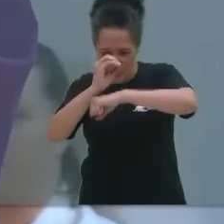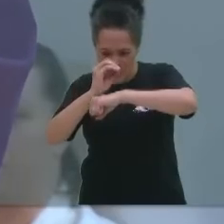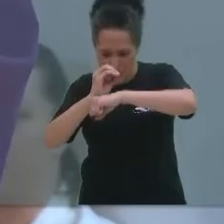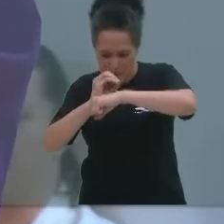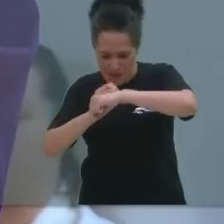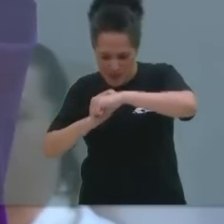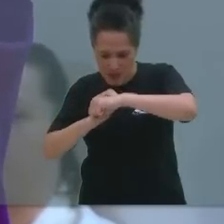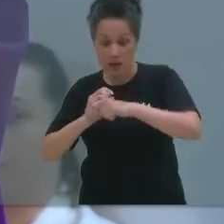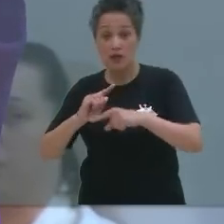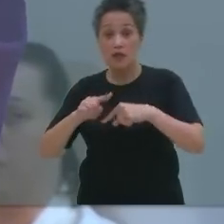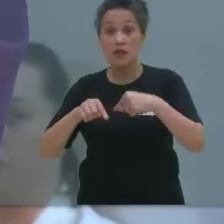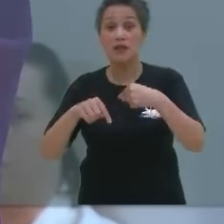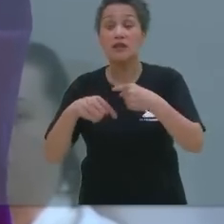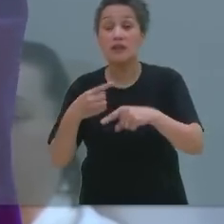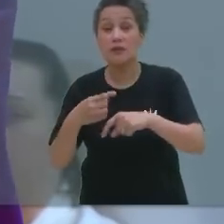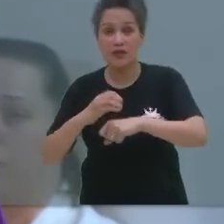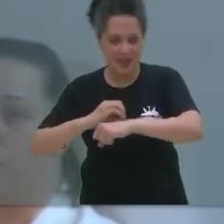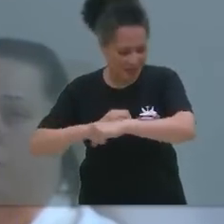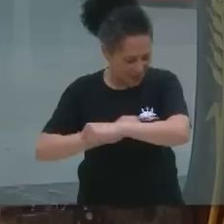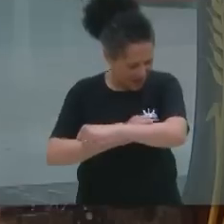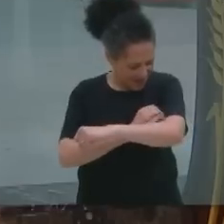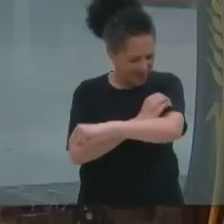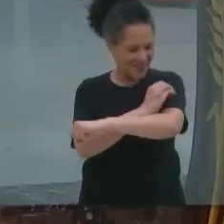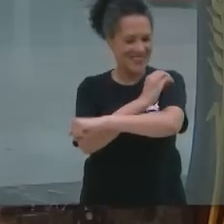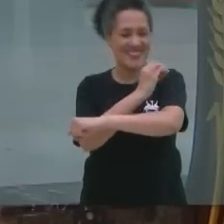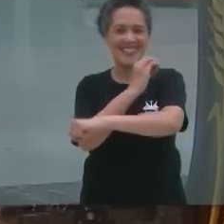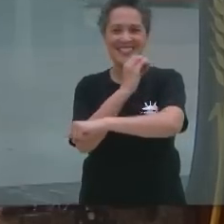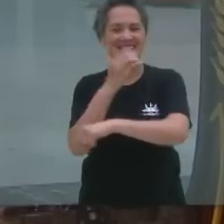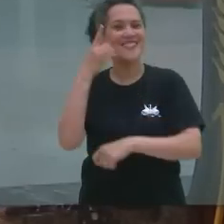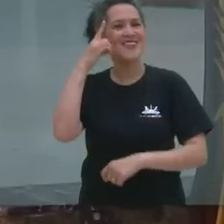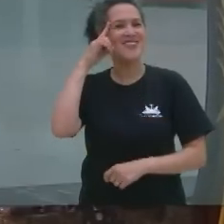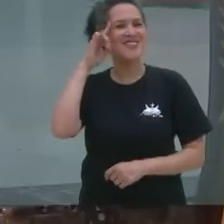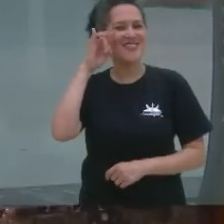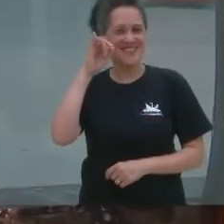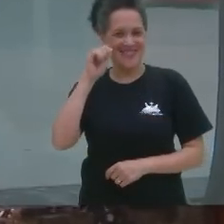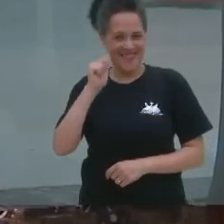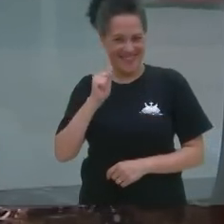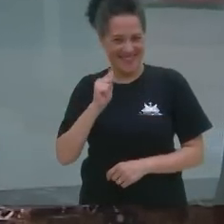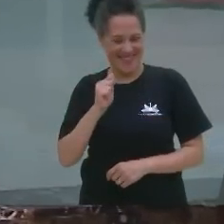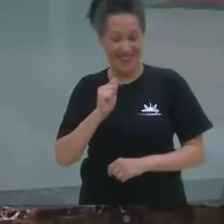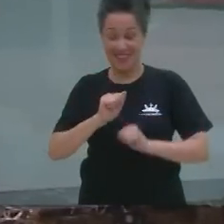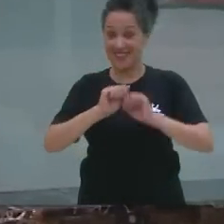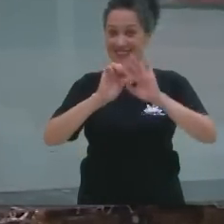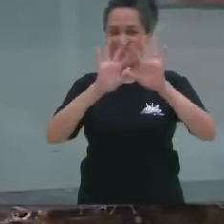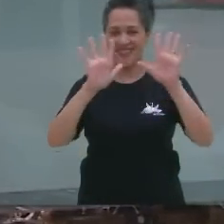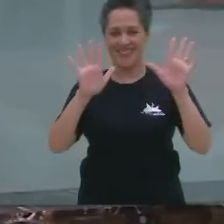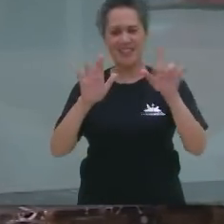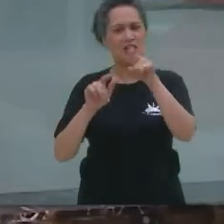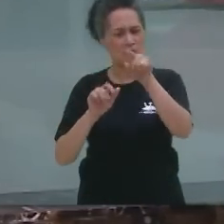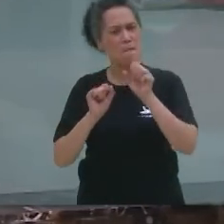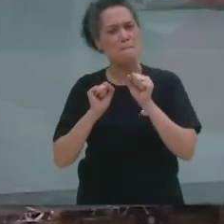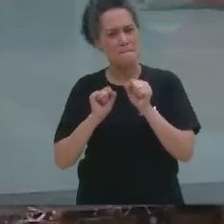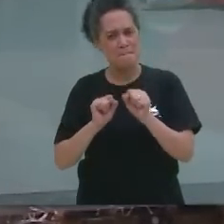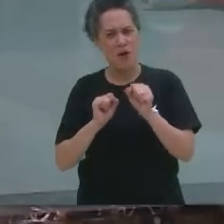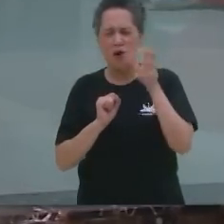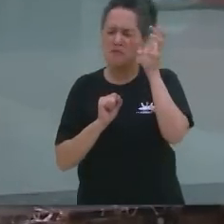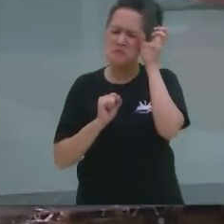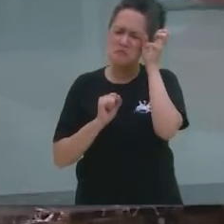dormir aborrecido, você pode ter uma noite, você pode, é impressionante, aquela